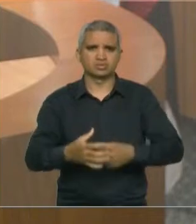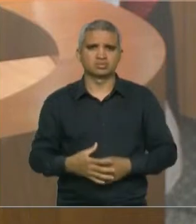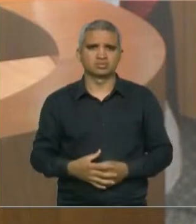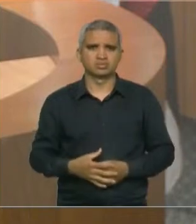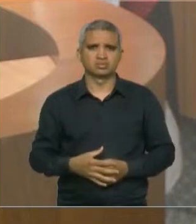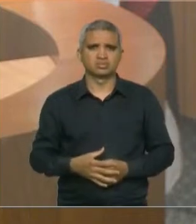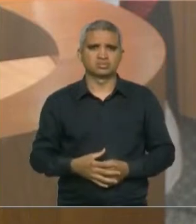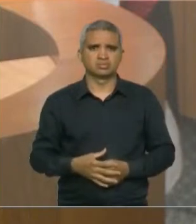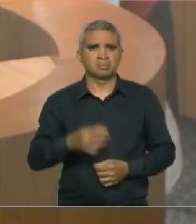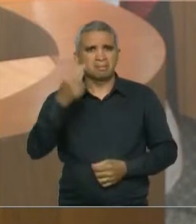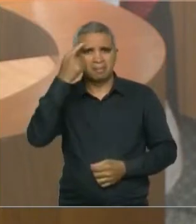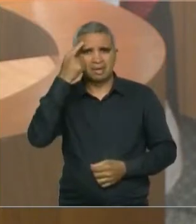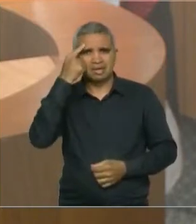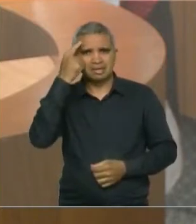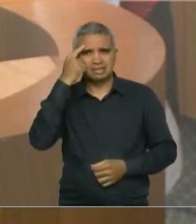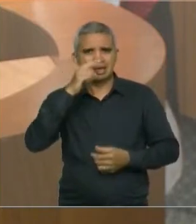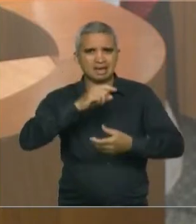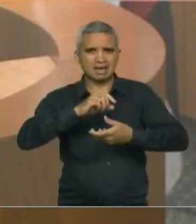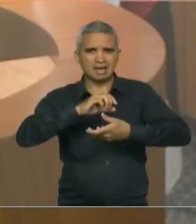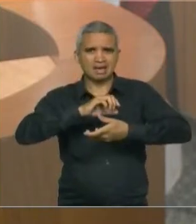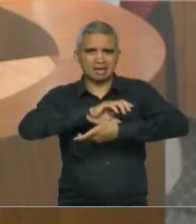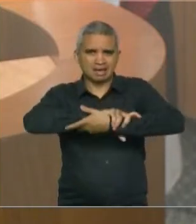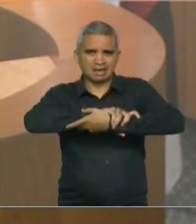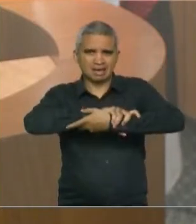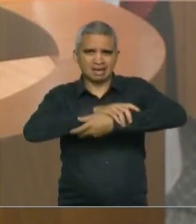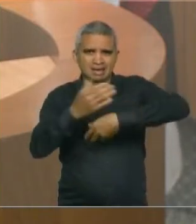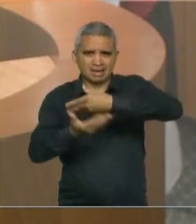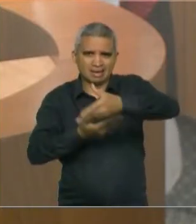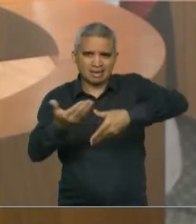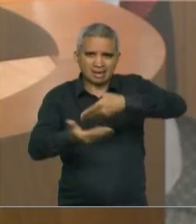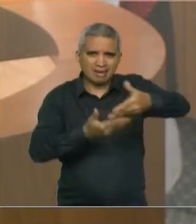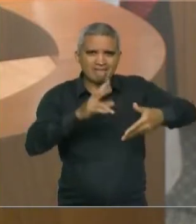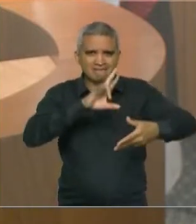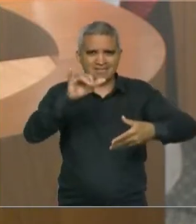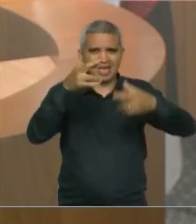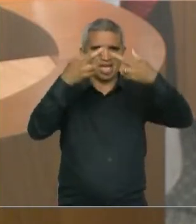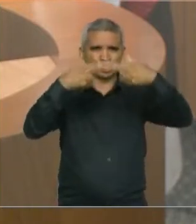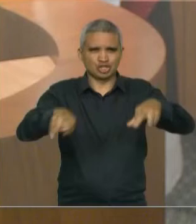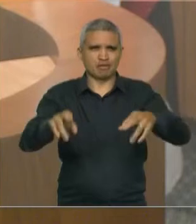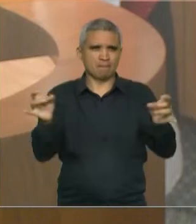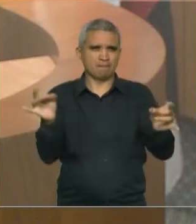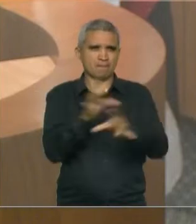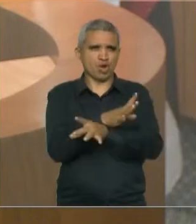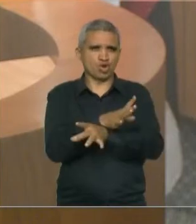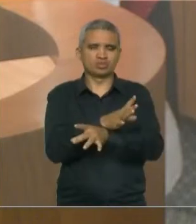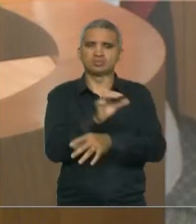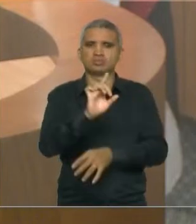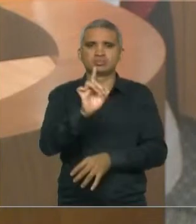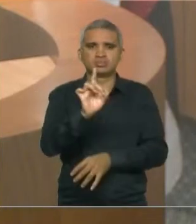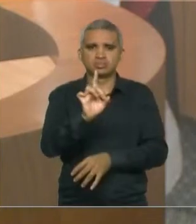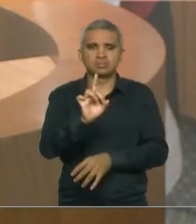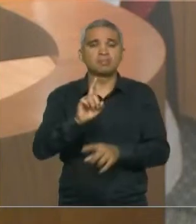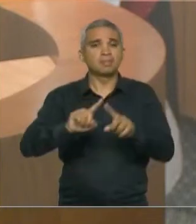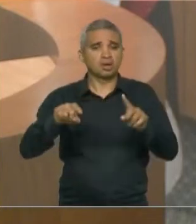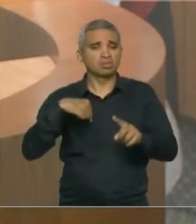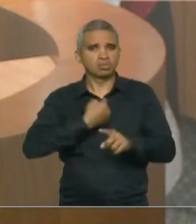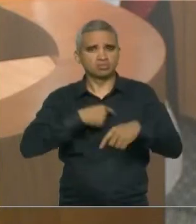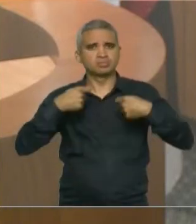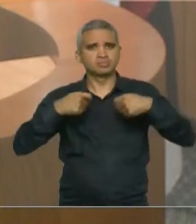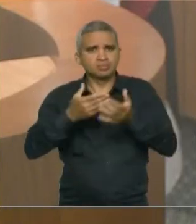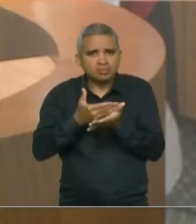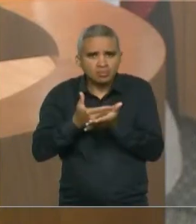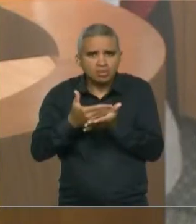pública, mas é um caminho viável que nós temos e que temos que percorrê-lo e temos que ter a coragem de percorrê-lo. Então, eu quero deixar aqui